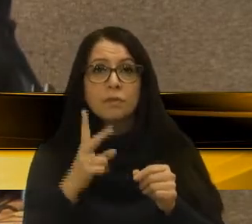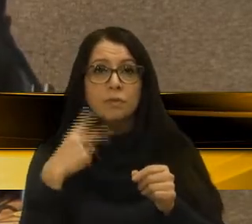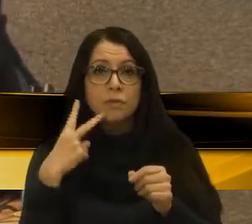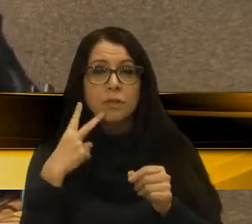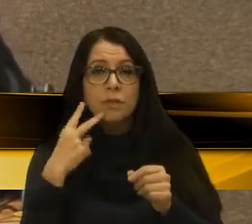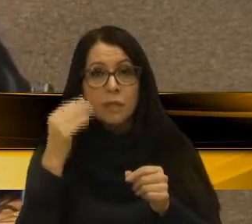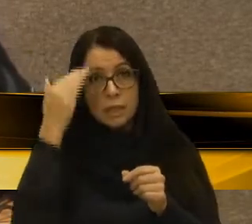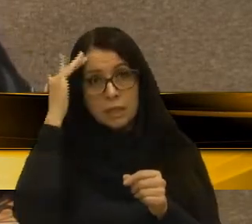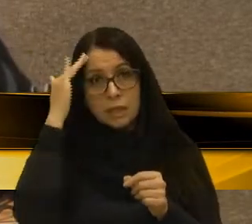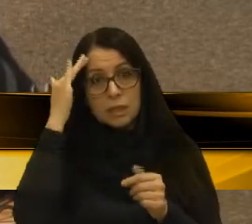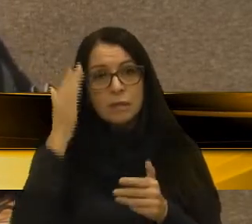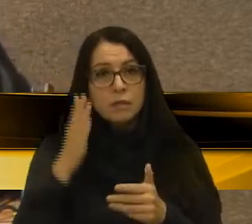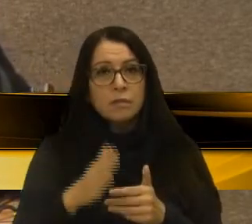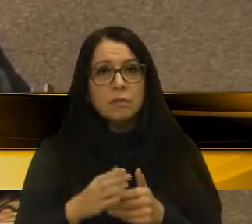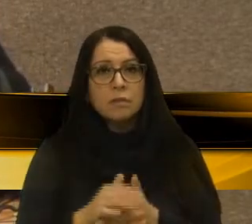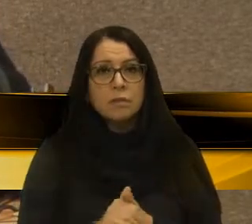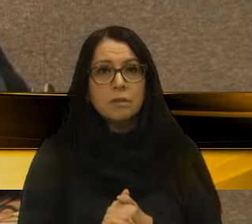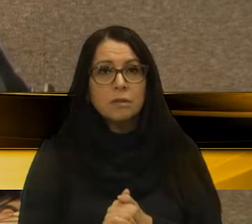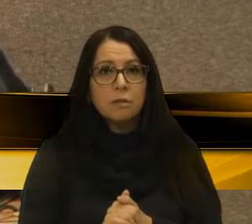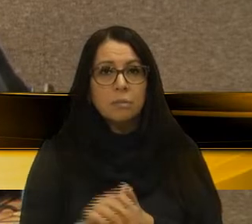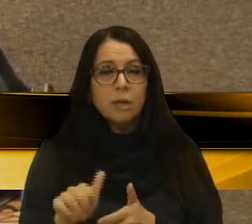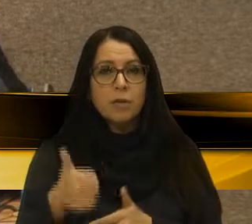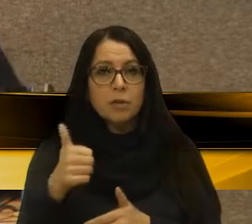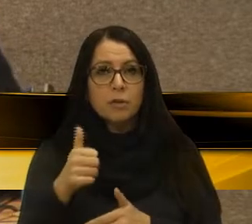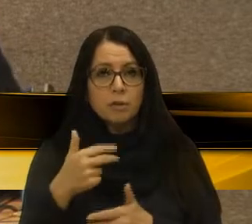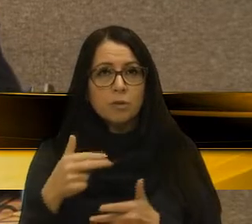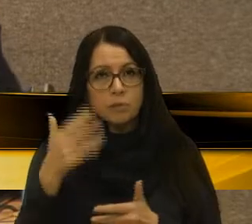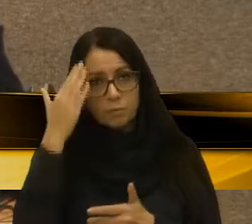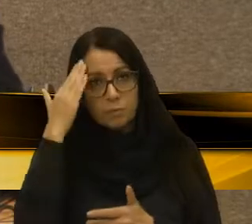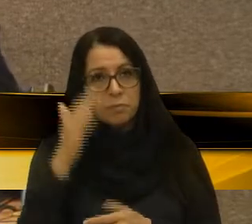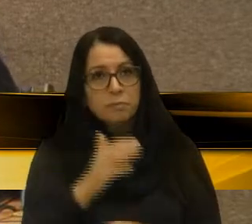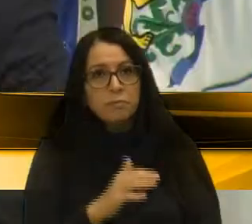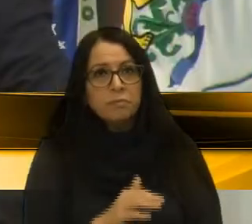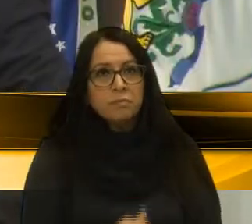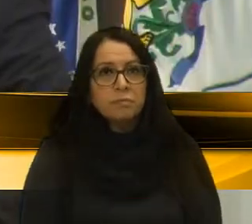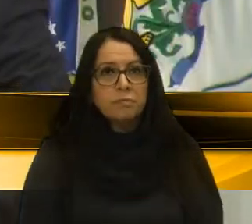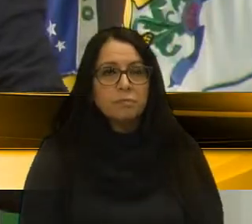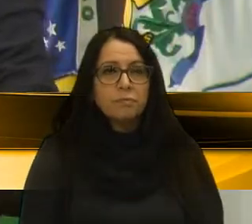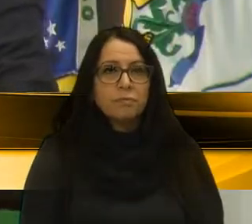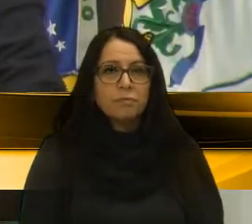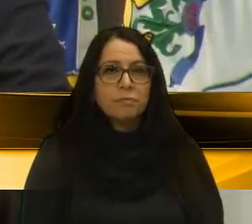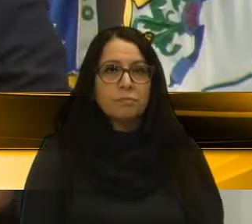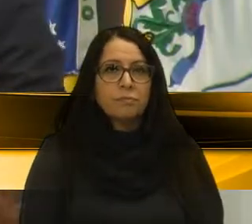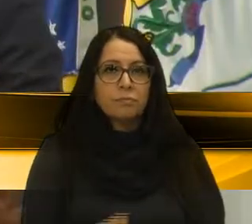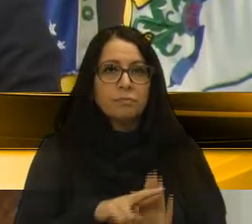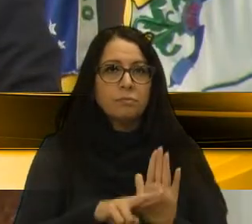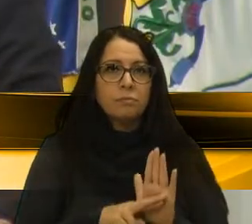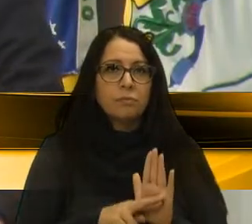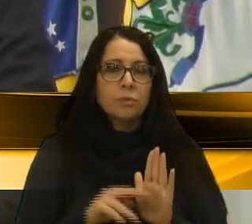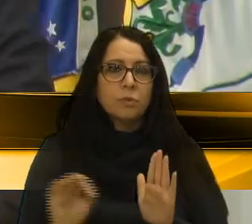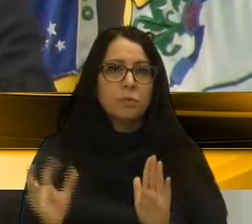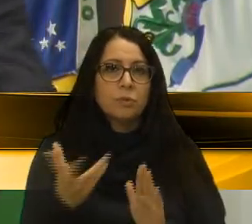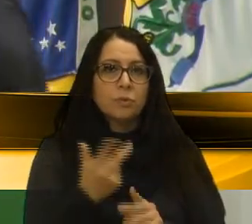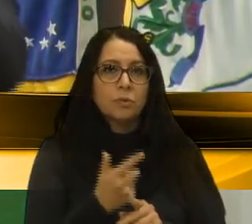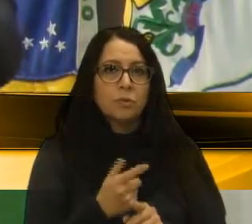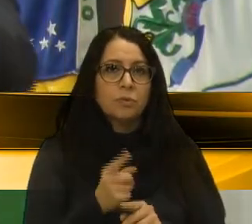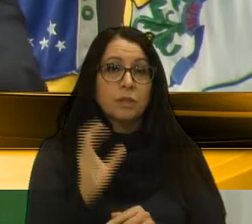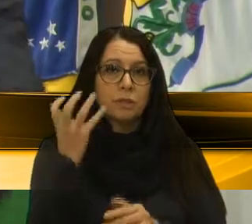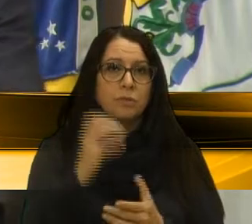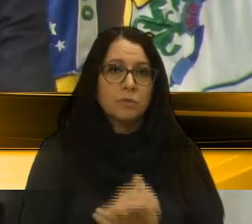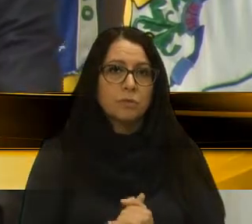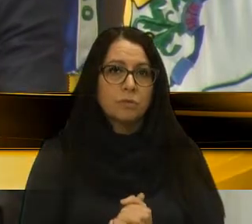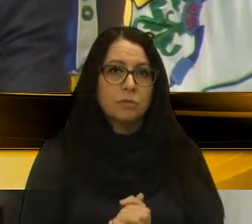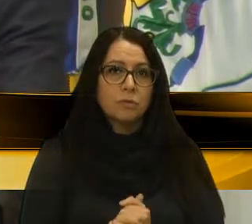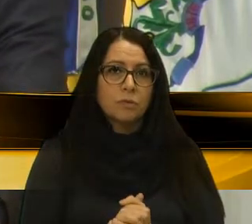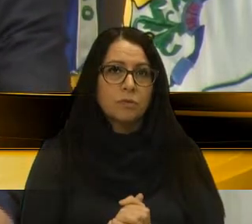vereadores entender que for a melhor situação. Muito obrigado. Obrigado. E eu vou me submeter ao regimento e à maioria. A maioria depois vai decidir. Vereador Adiló.